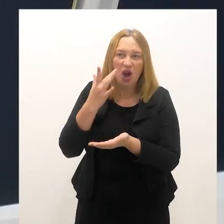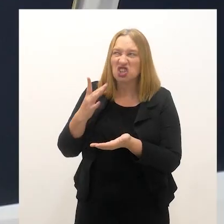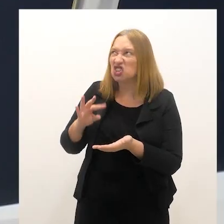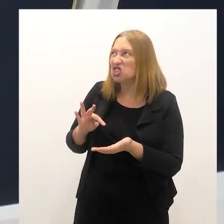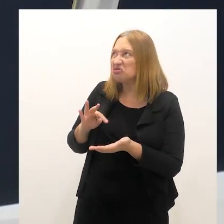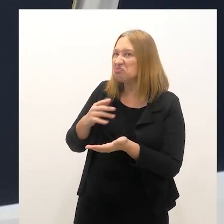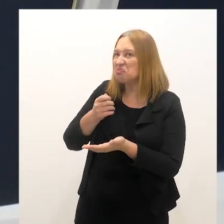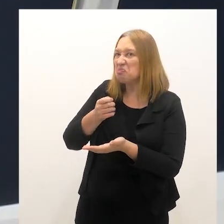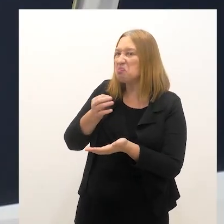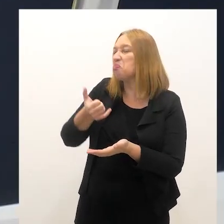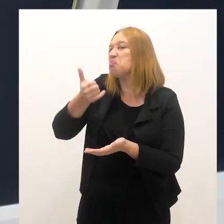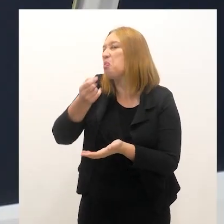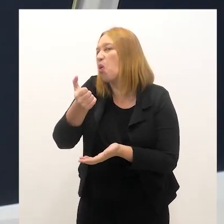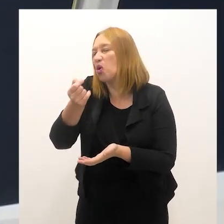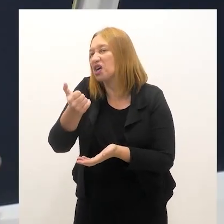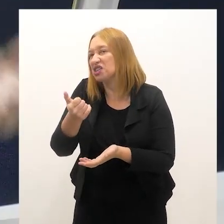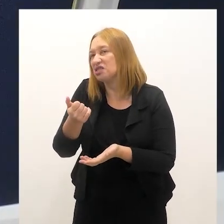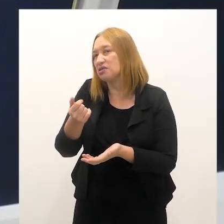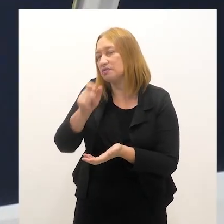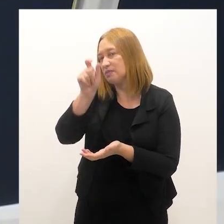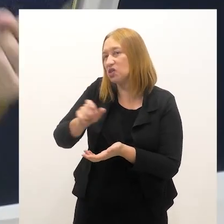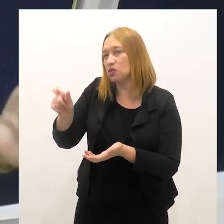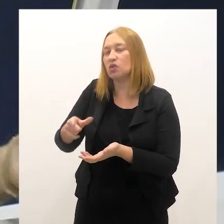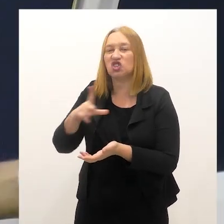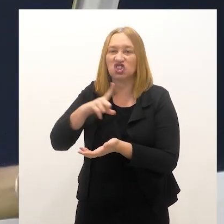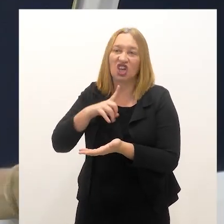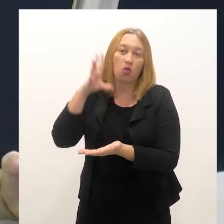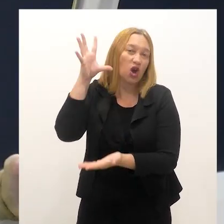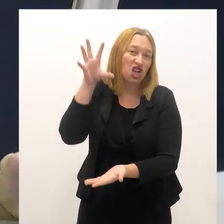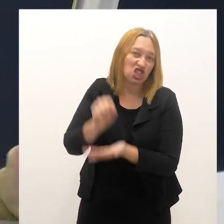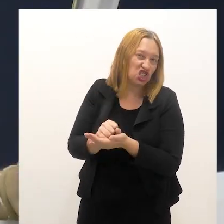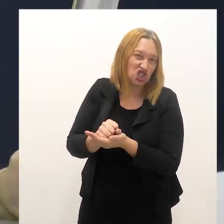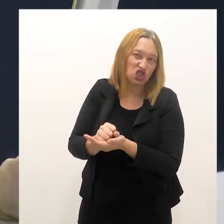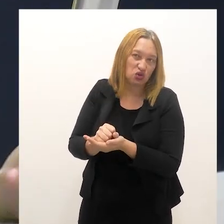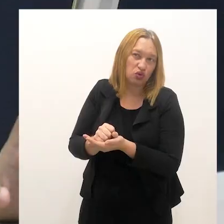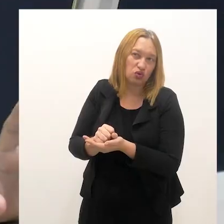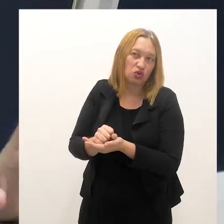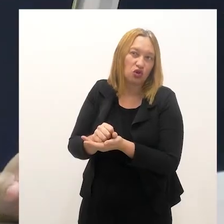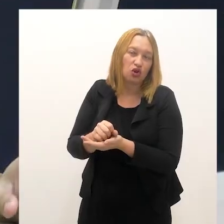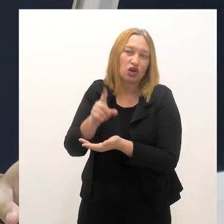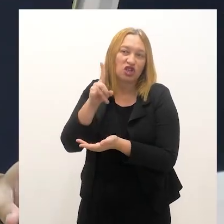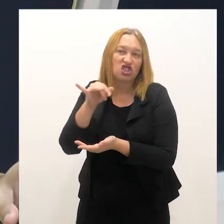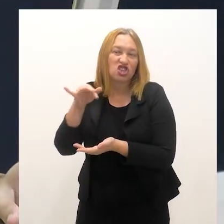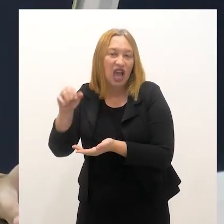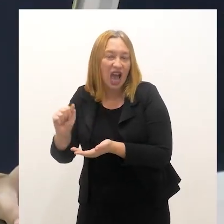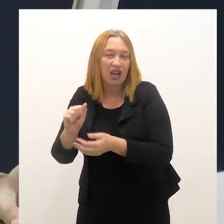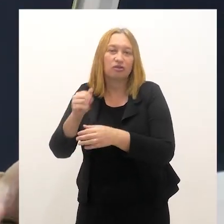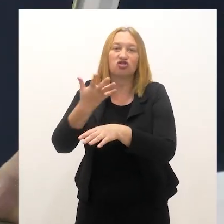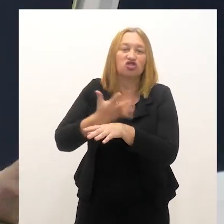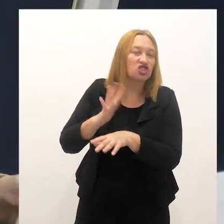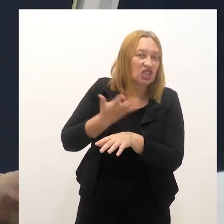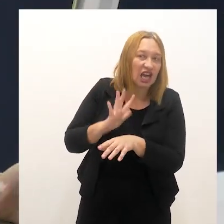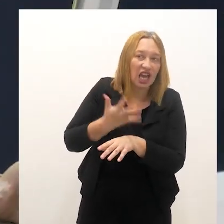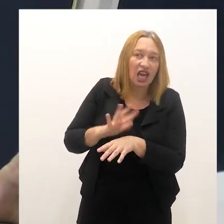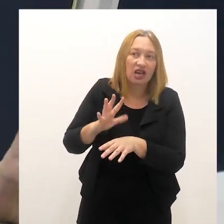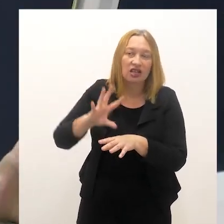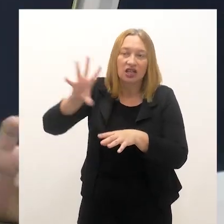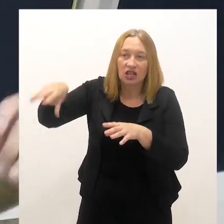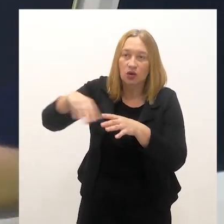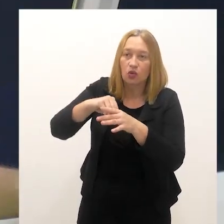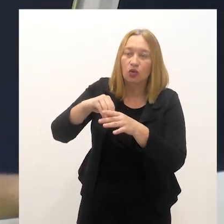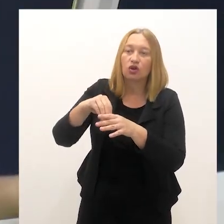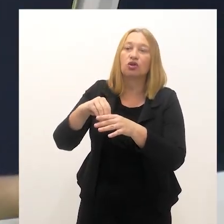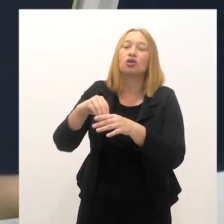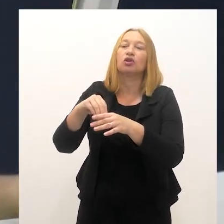assim, porque eu acho que nem todo mundo tem esse feeling, assim, tipo, vou registrar o diário, assim, de ensaios